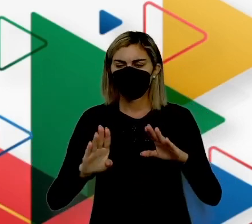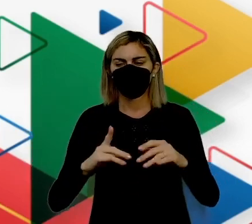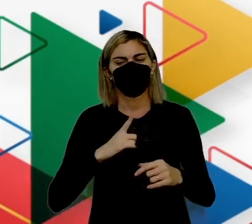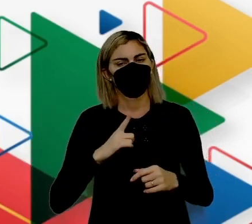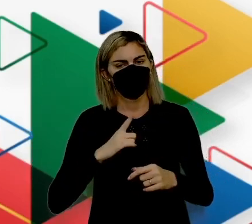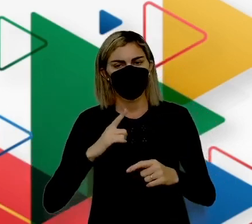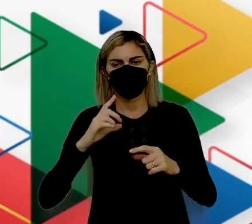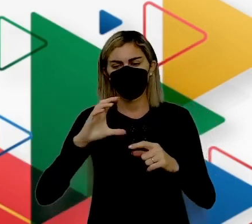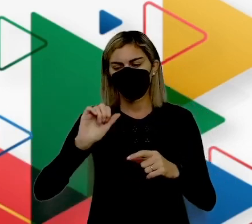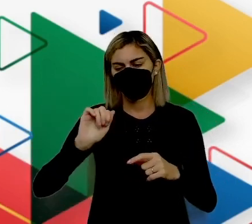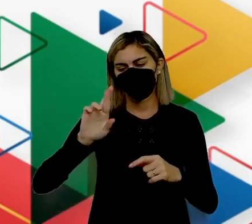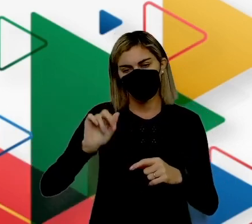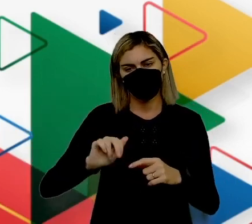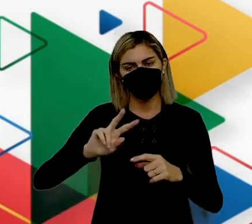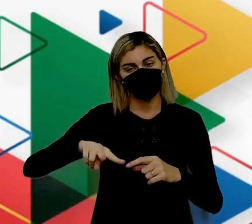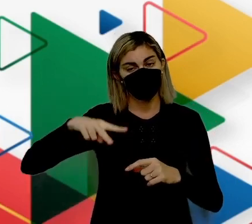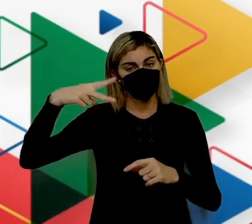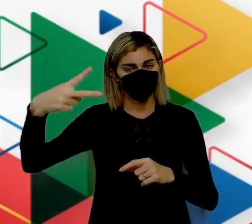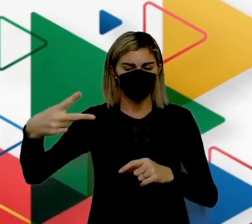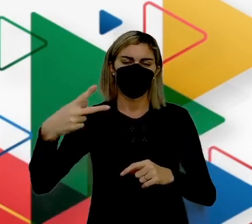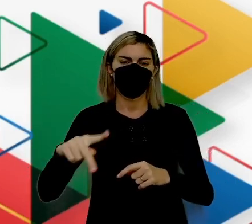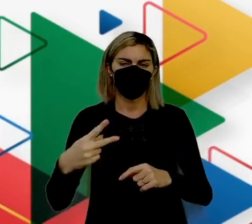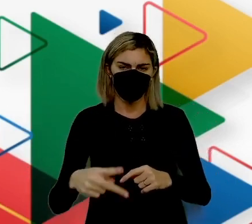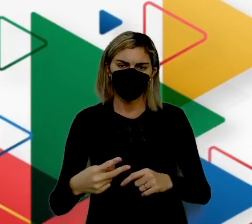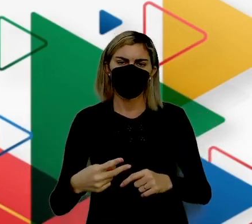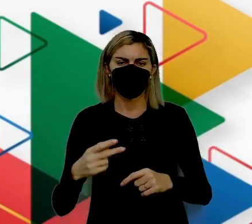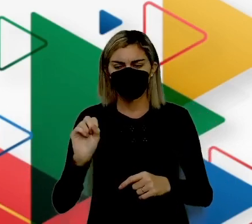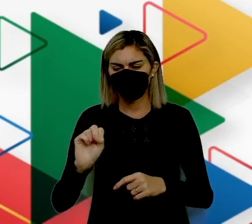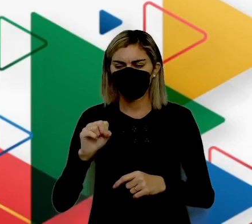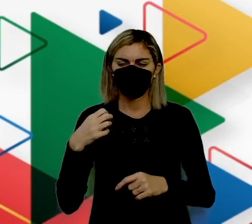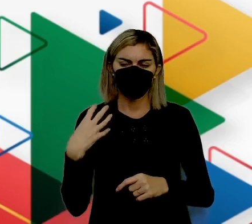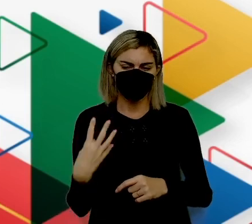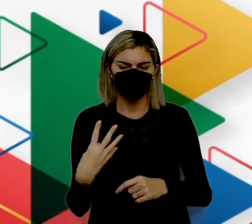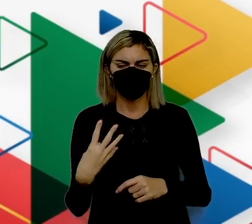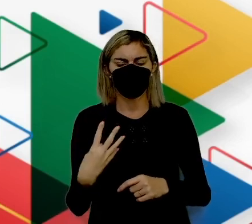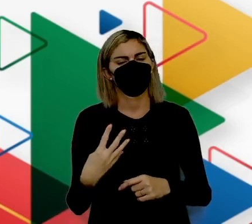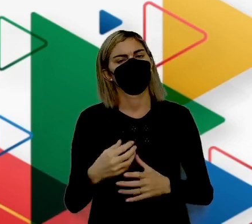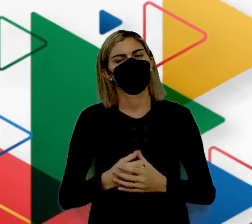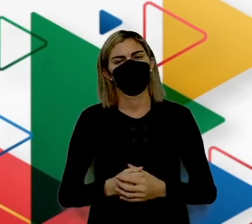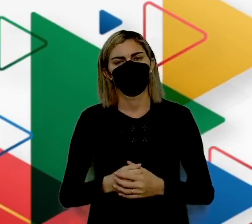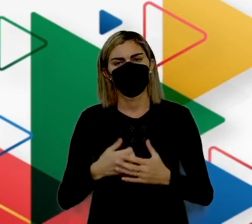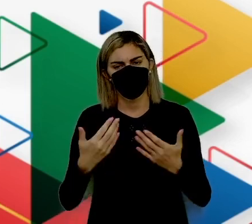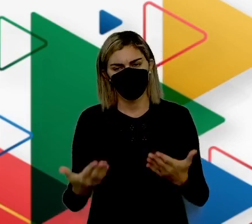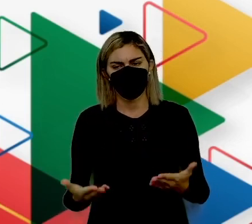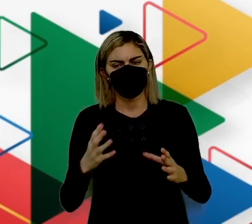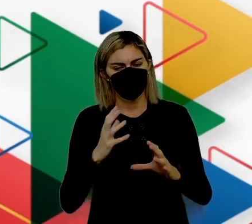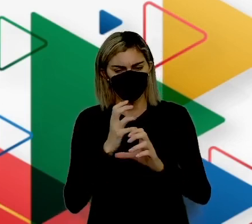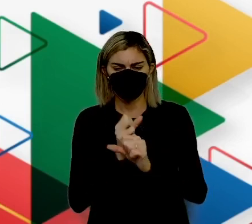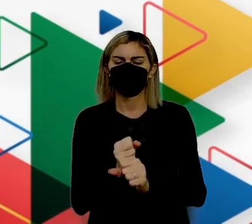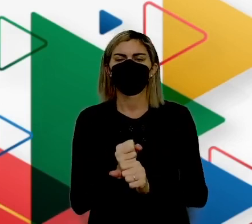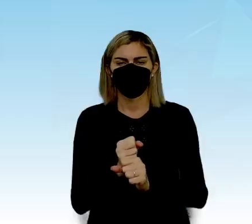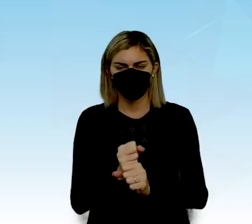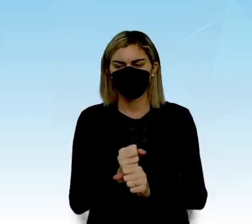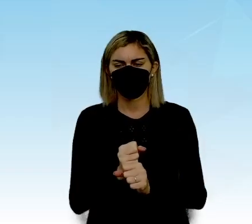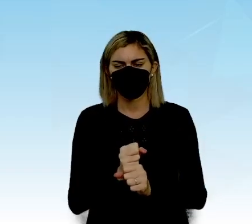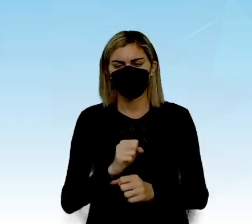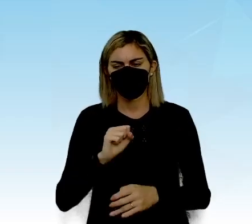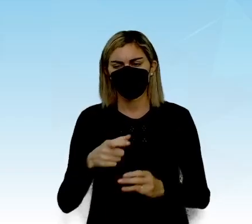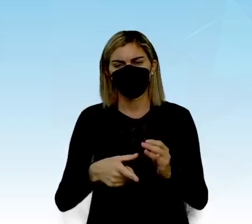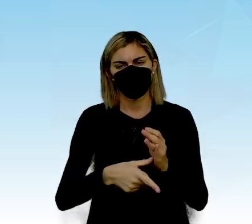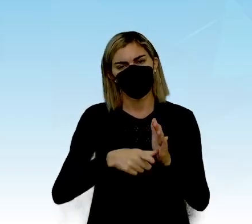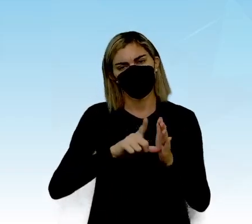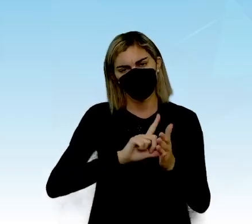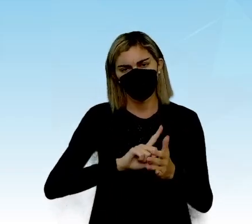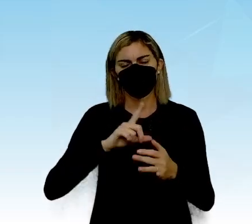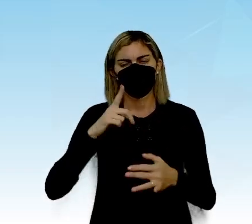carga que vai ser o dobro desse valor, que vai ser 84. Isso não alterou a soma, porque a quantidade de carga antes